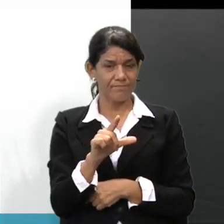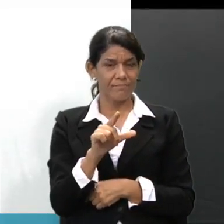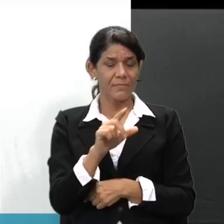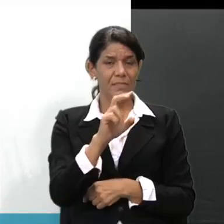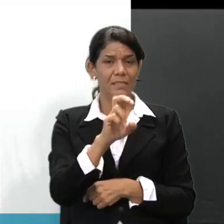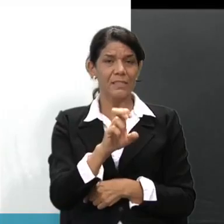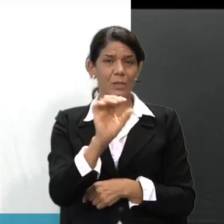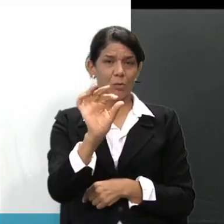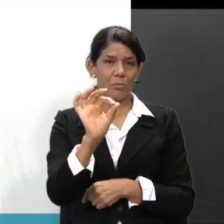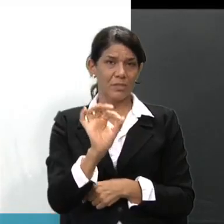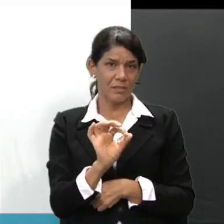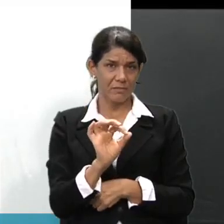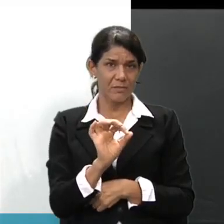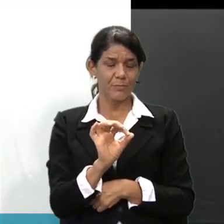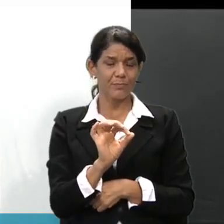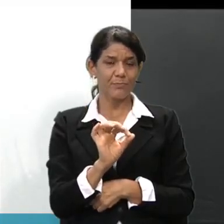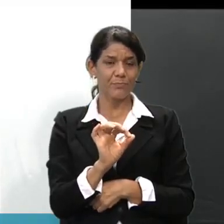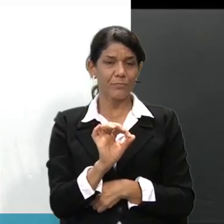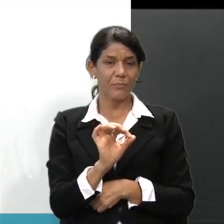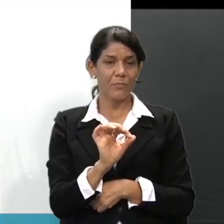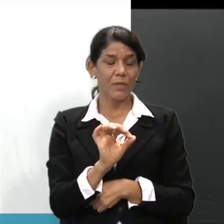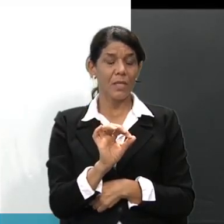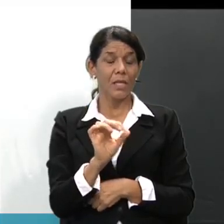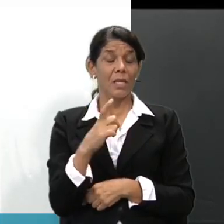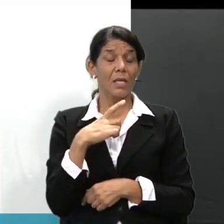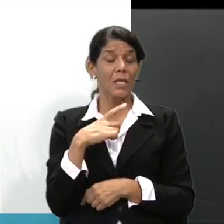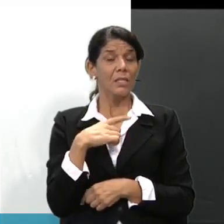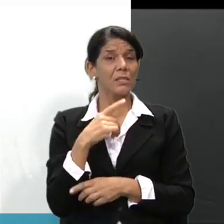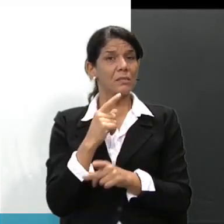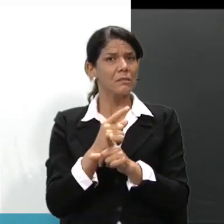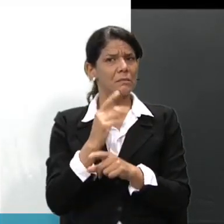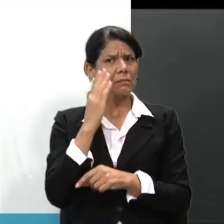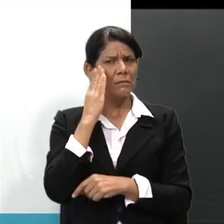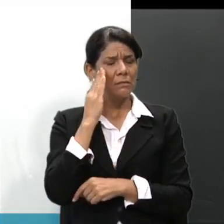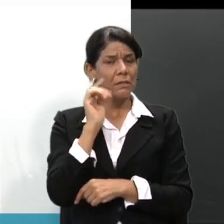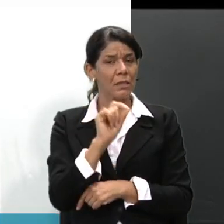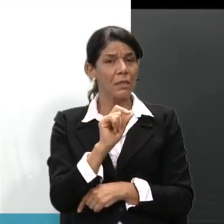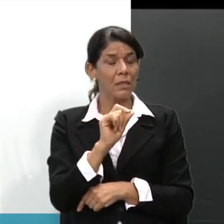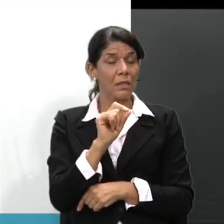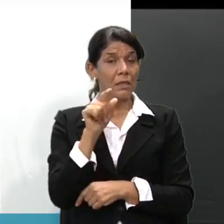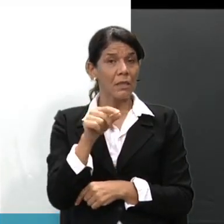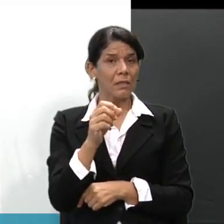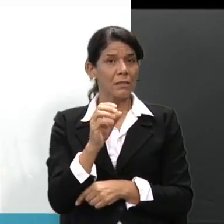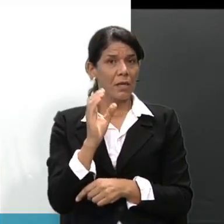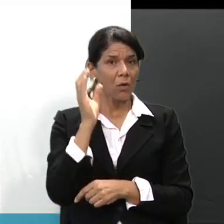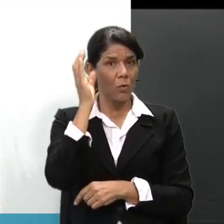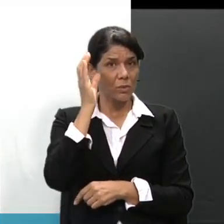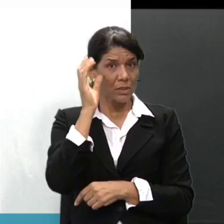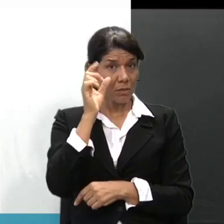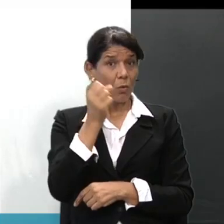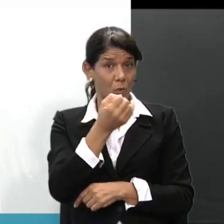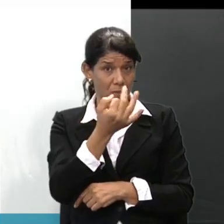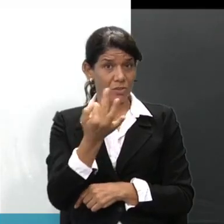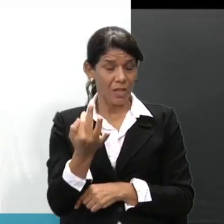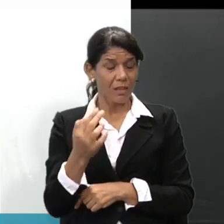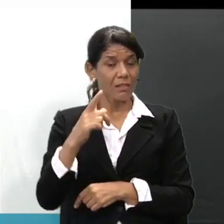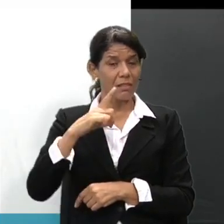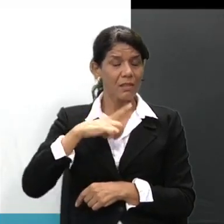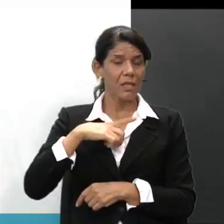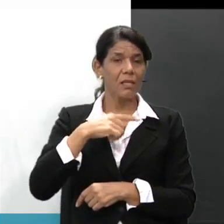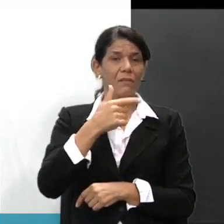concentração de 5%, lembra? E nós descobrimos que nessa concentração